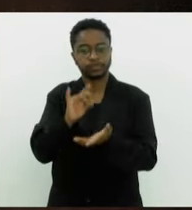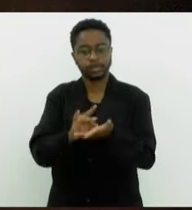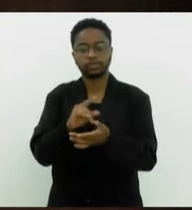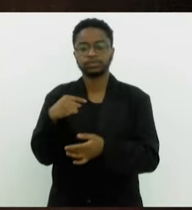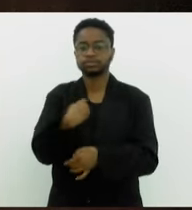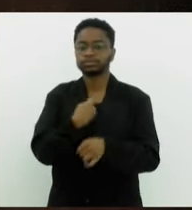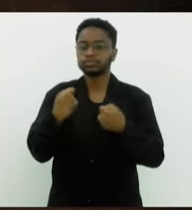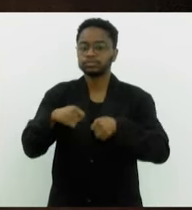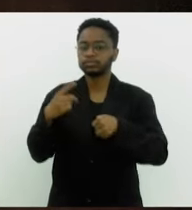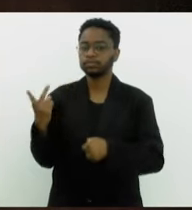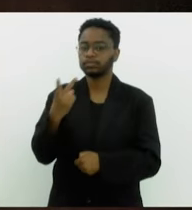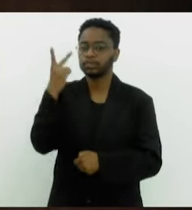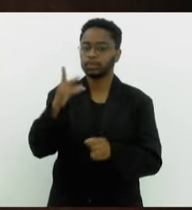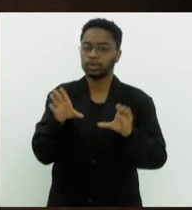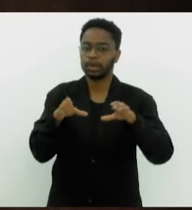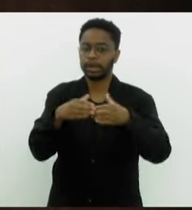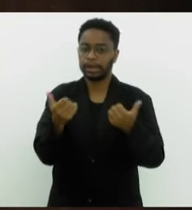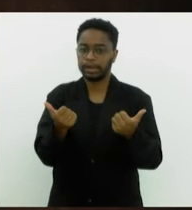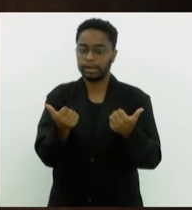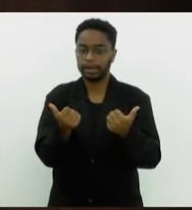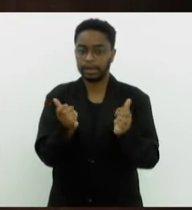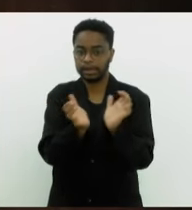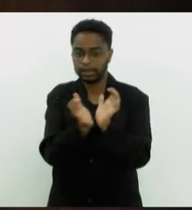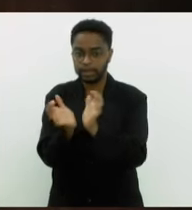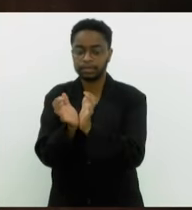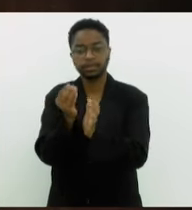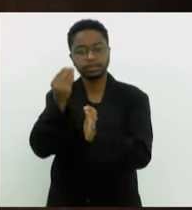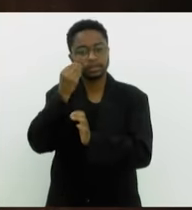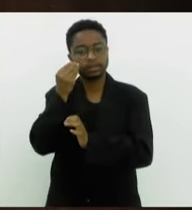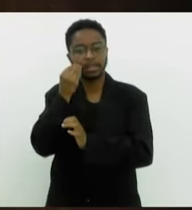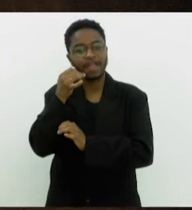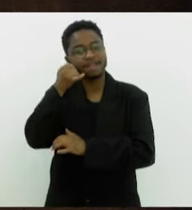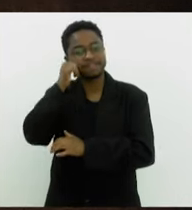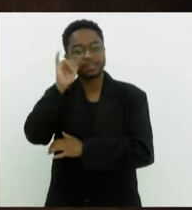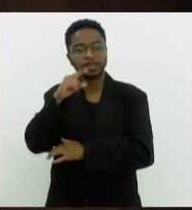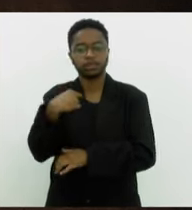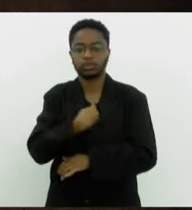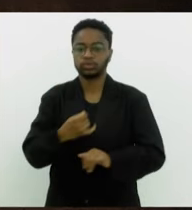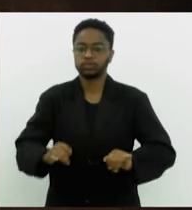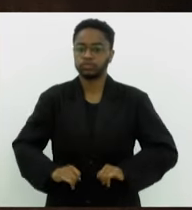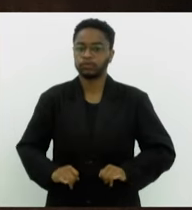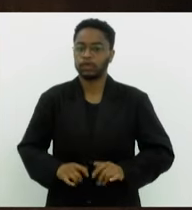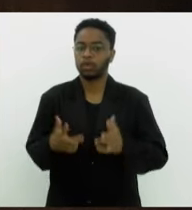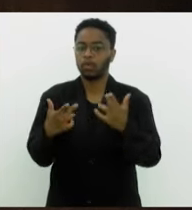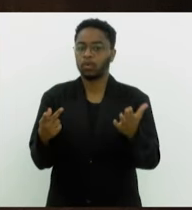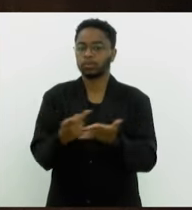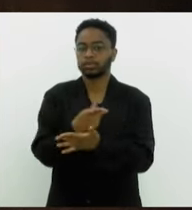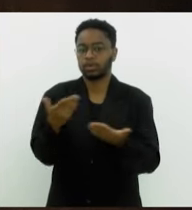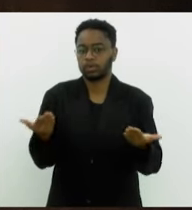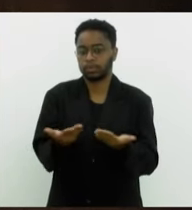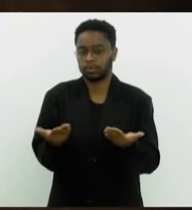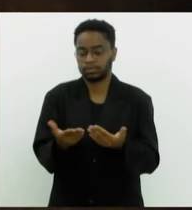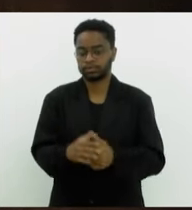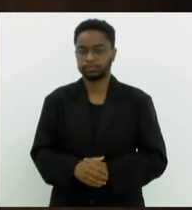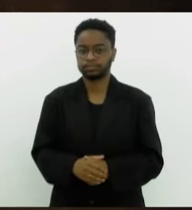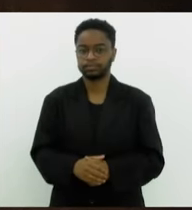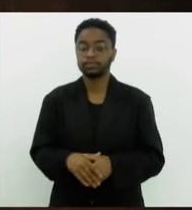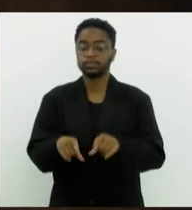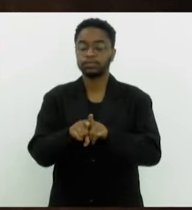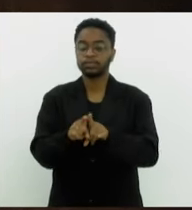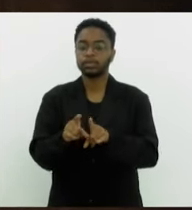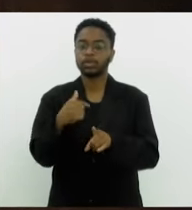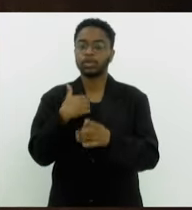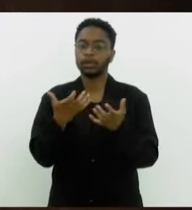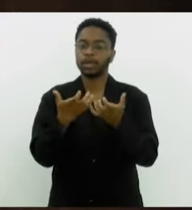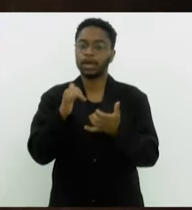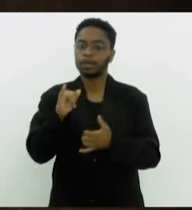valorizar a tropa para que não tenhamos que sofrer o que vemos sofrendo agora, senhor presidente. E eu quero aproveitar esse momento